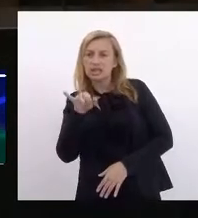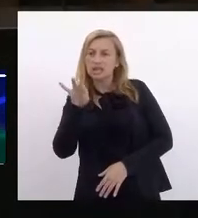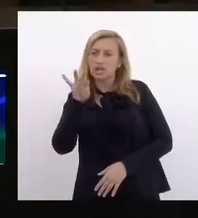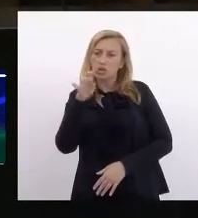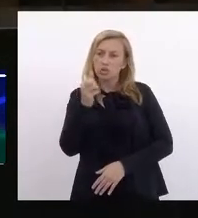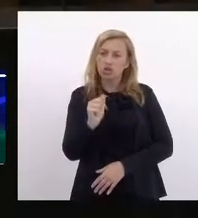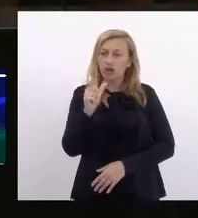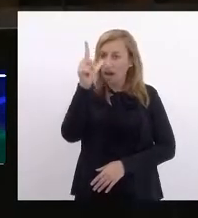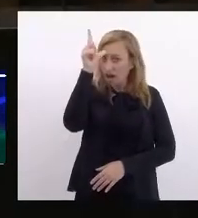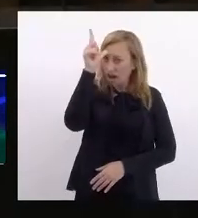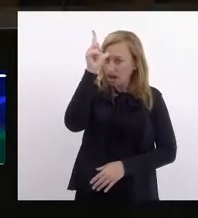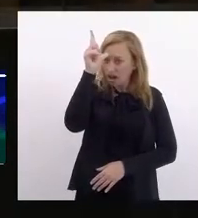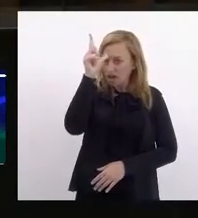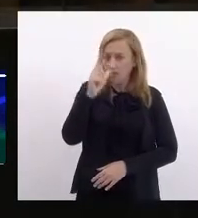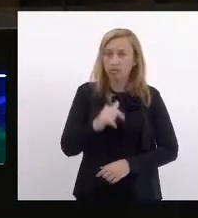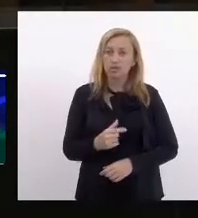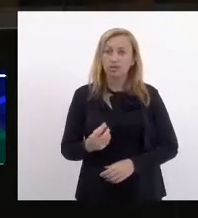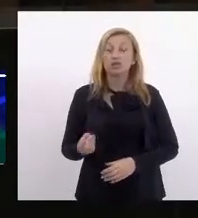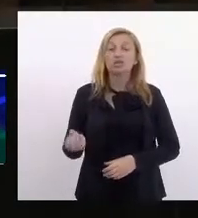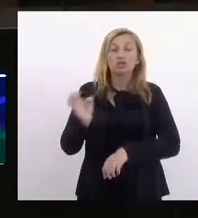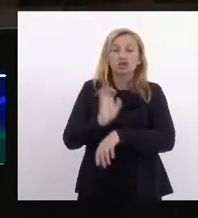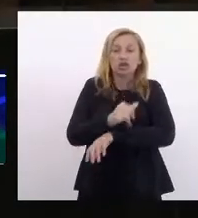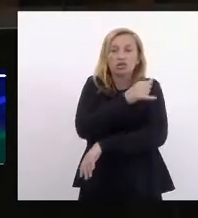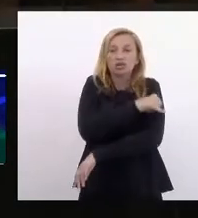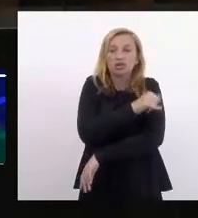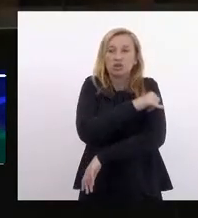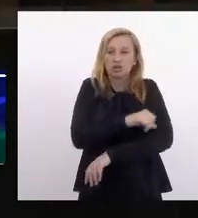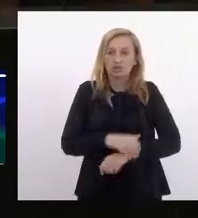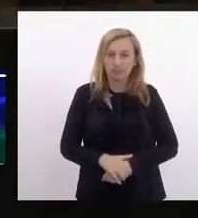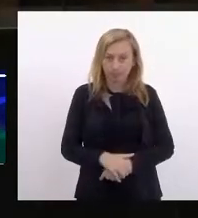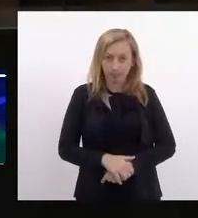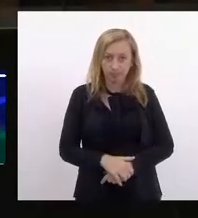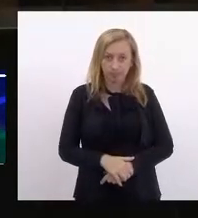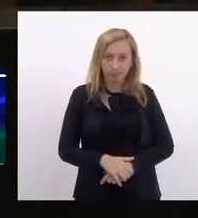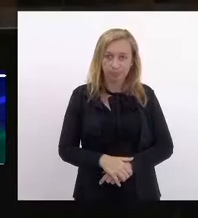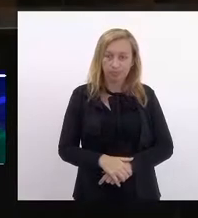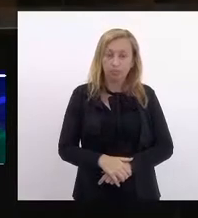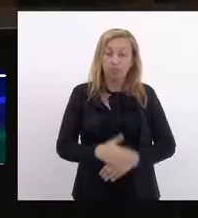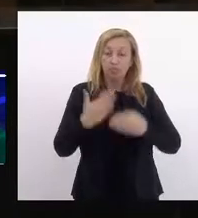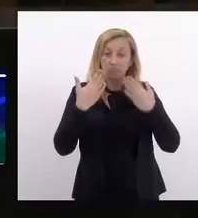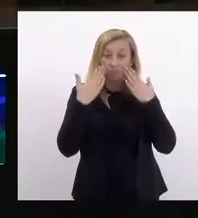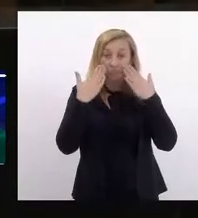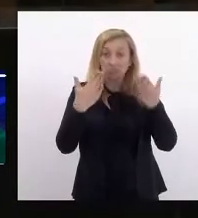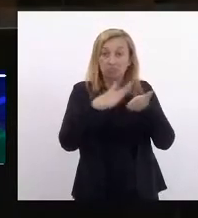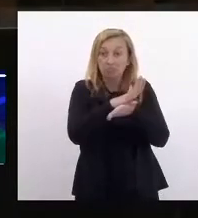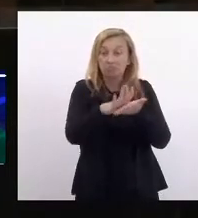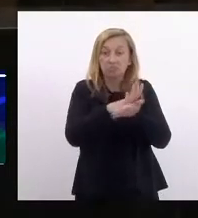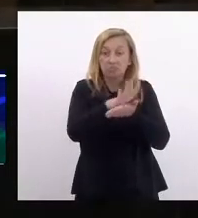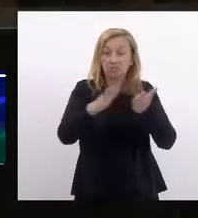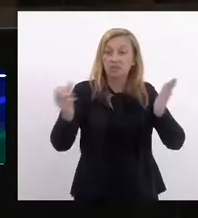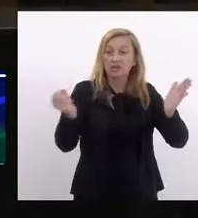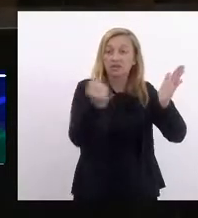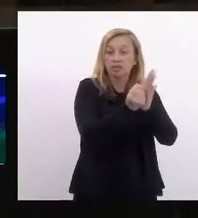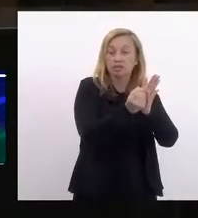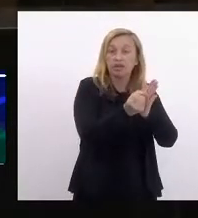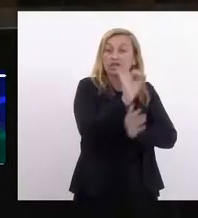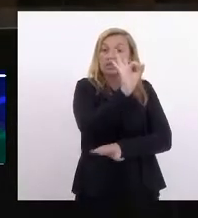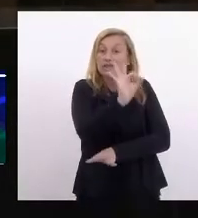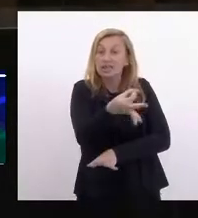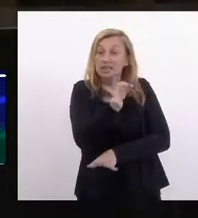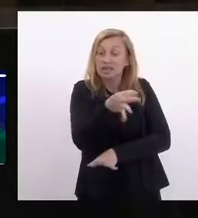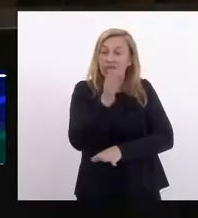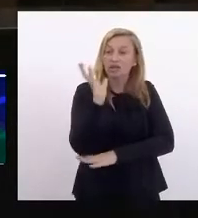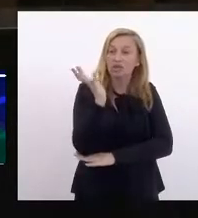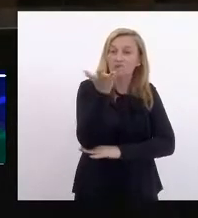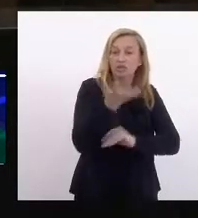alemã colocada no Estado do Rio de Janeiro, sem apresentar um impacto concreto sobre o